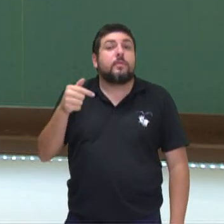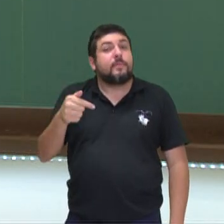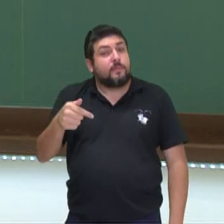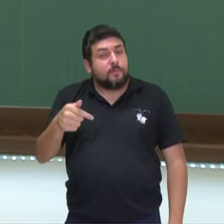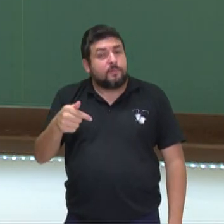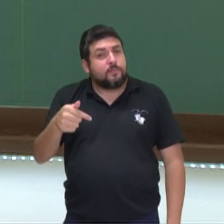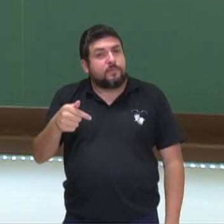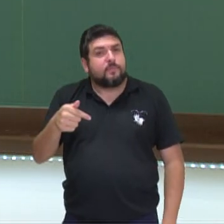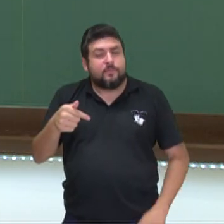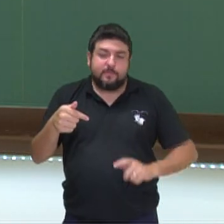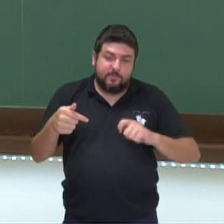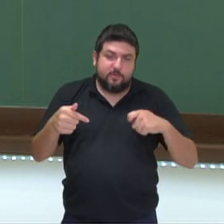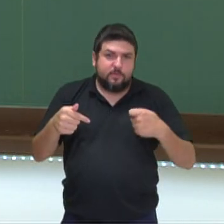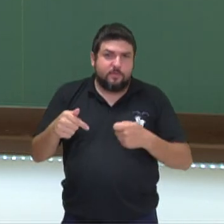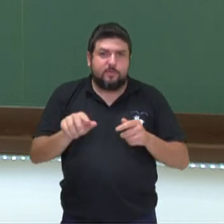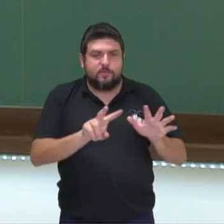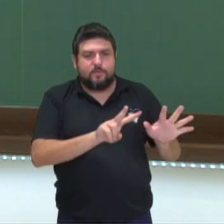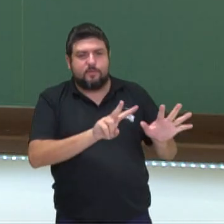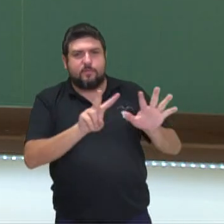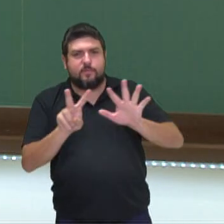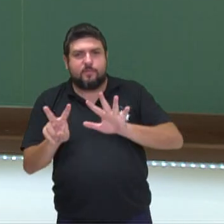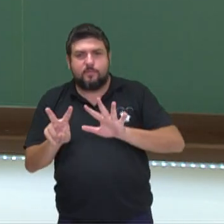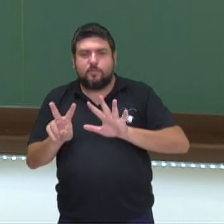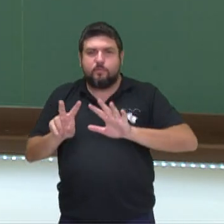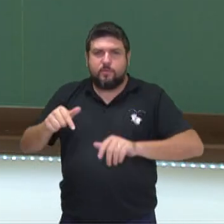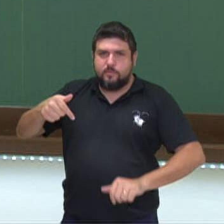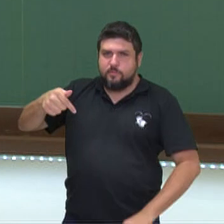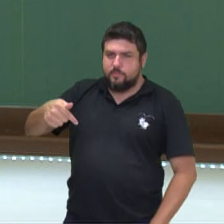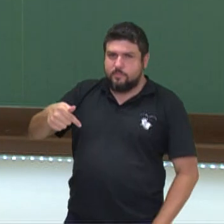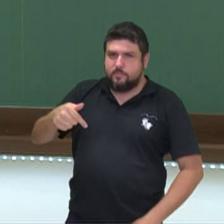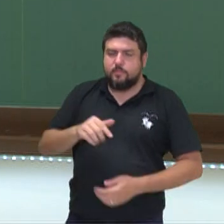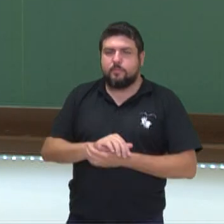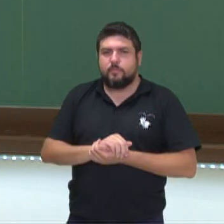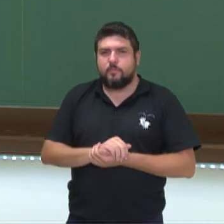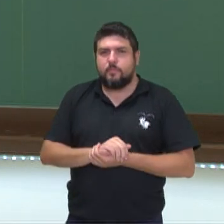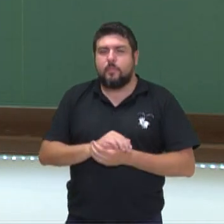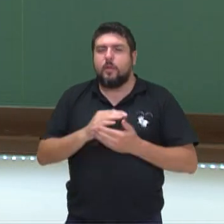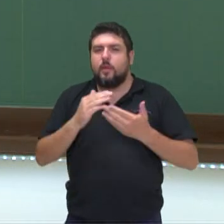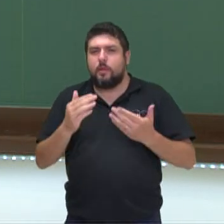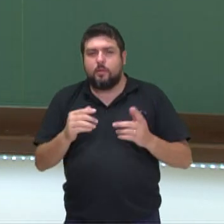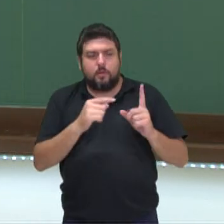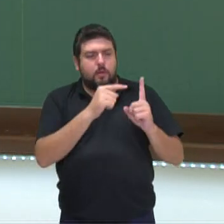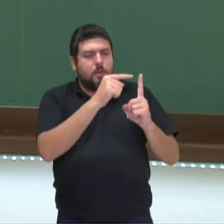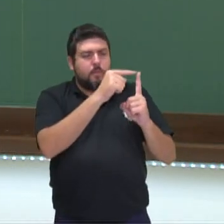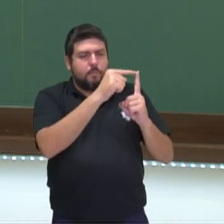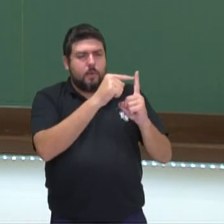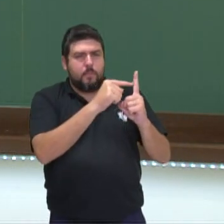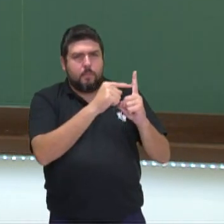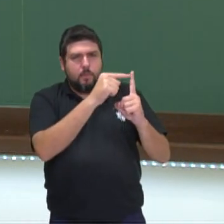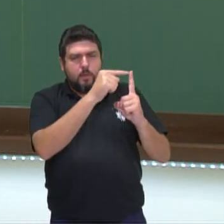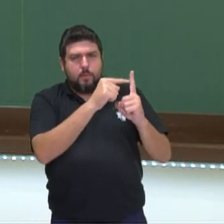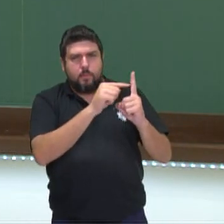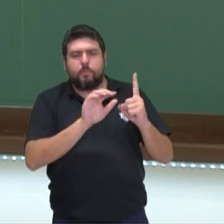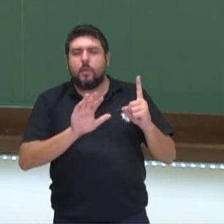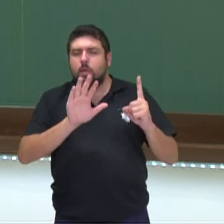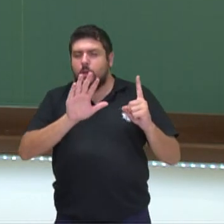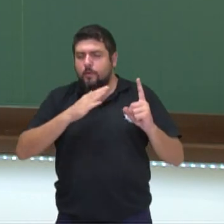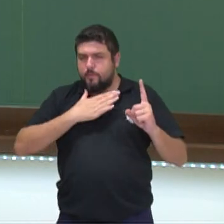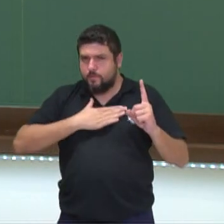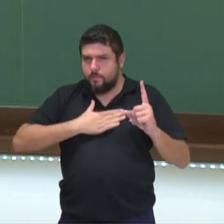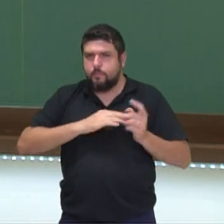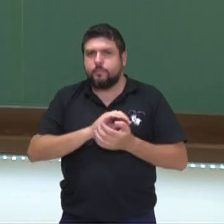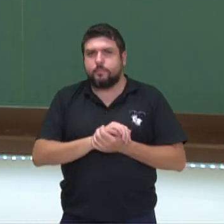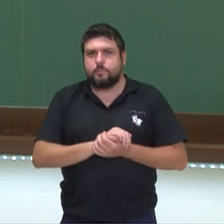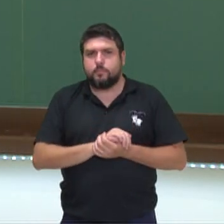pegar essa temperatura, né? Ou seja, vamos lá, vamos organizar o nosso pensamento aqui.